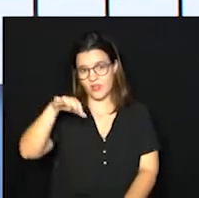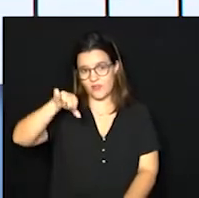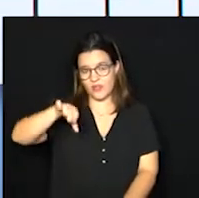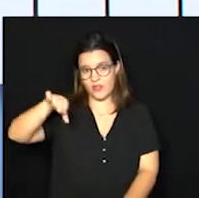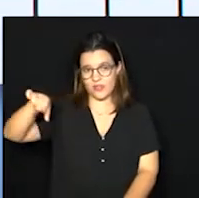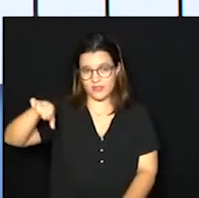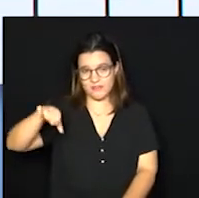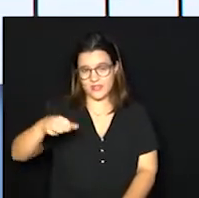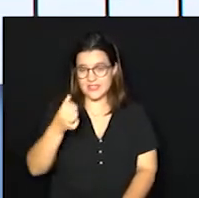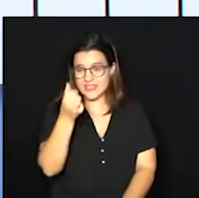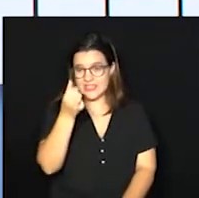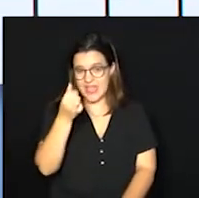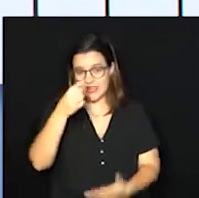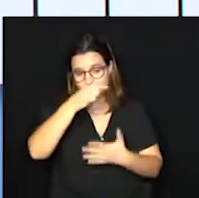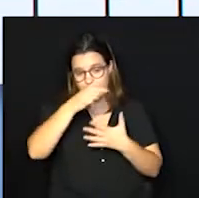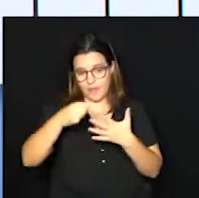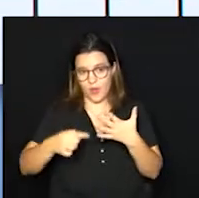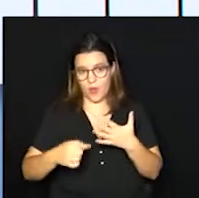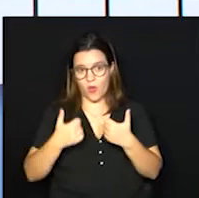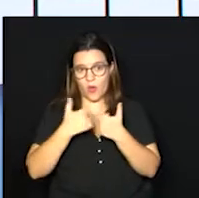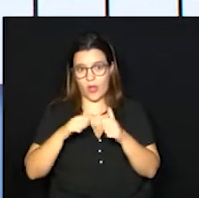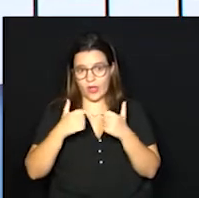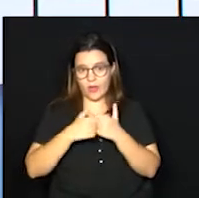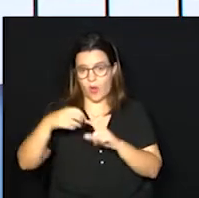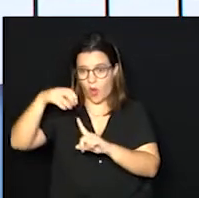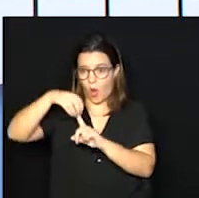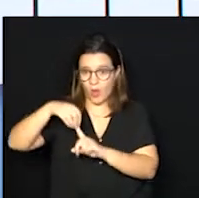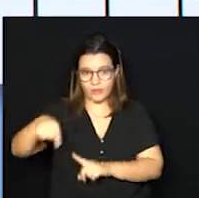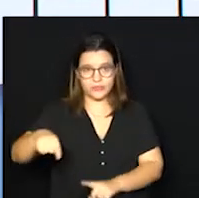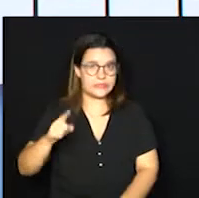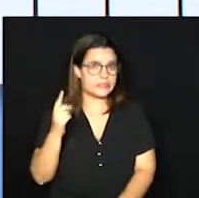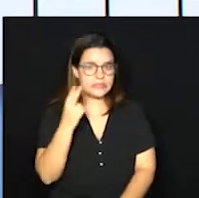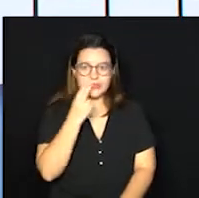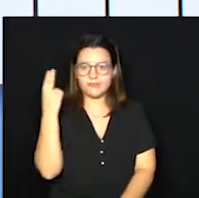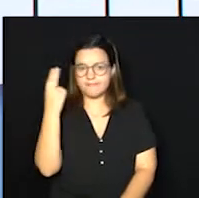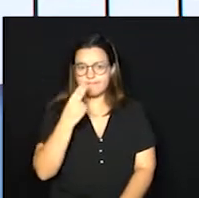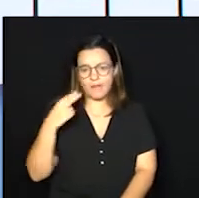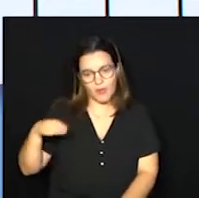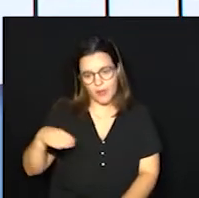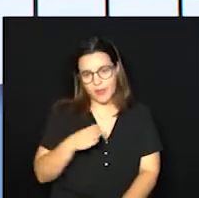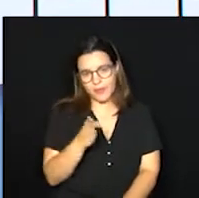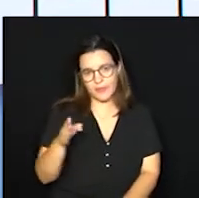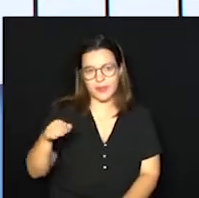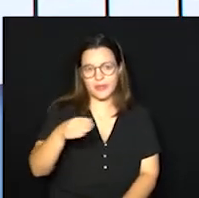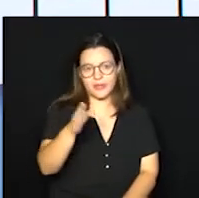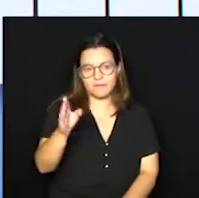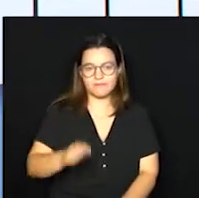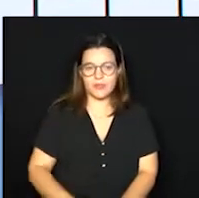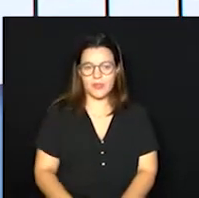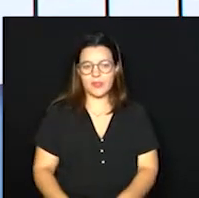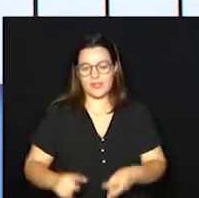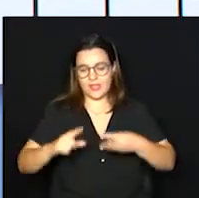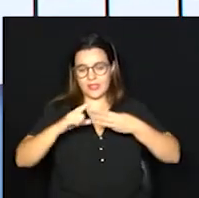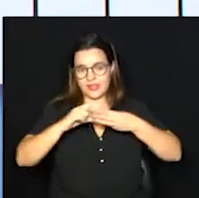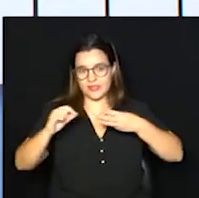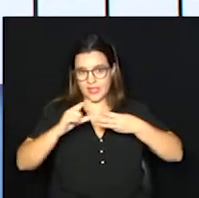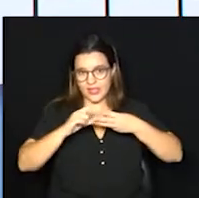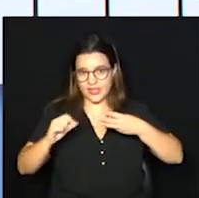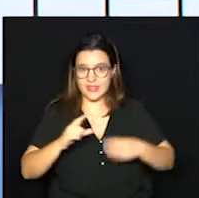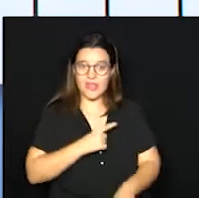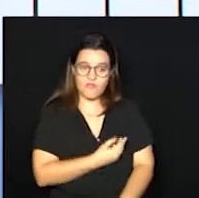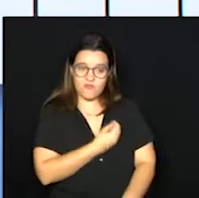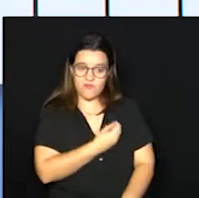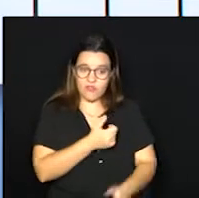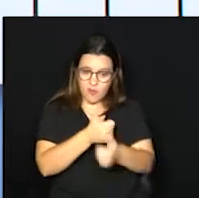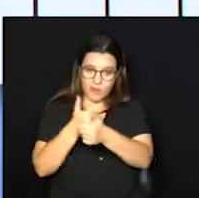199. Essas 6 linhas não estão com ponto de ônibus ali. Lembrando que os agentes de mobilidade urbana da INDEC estão por